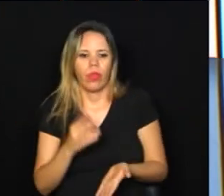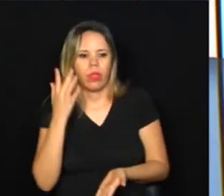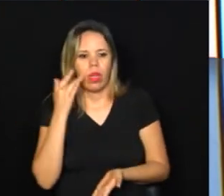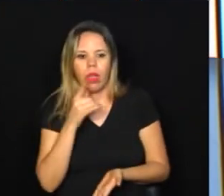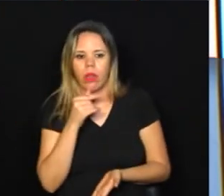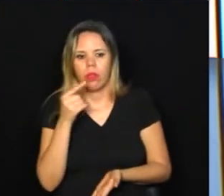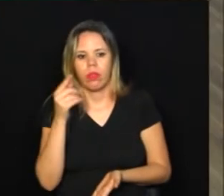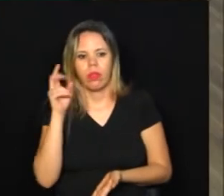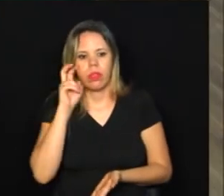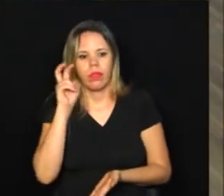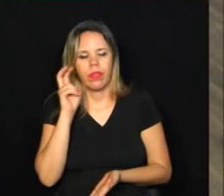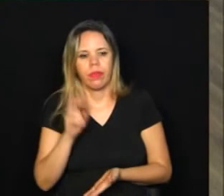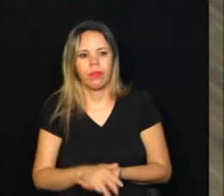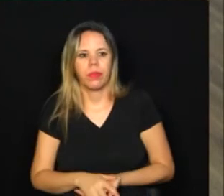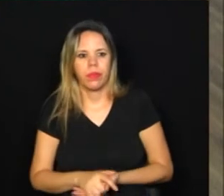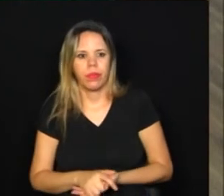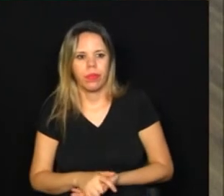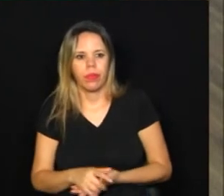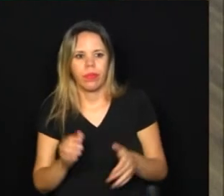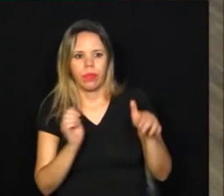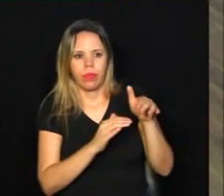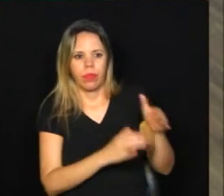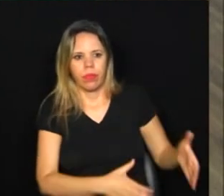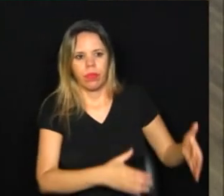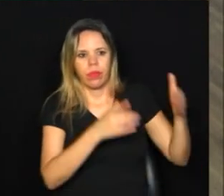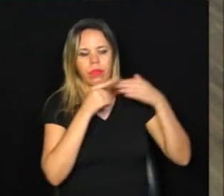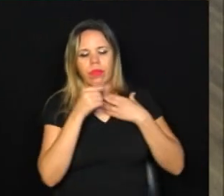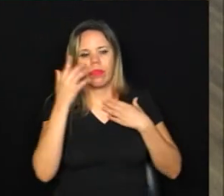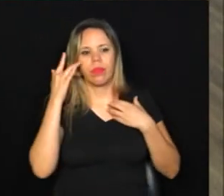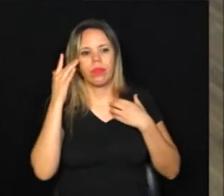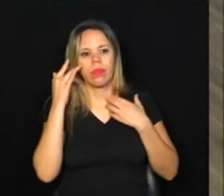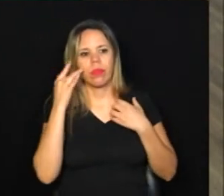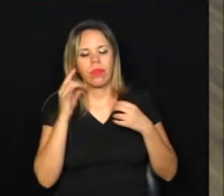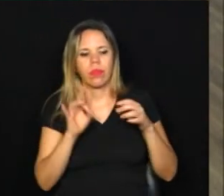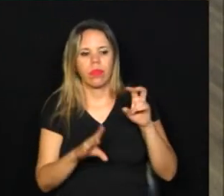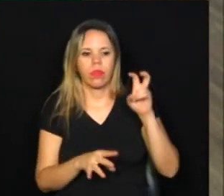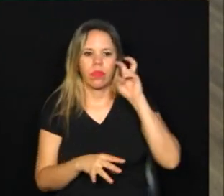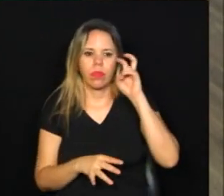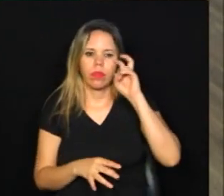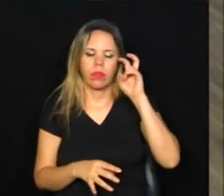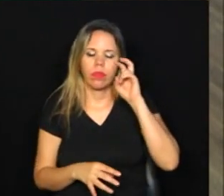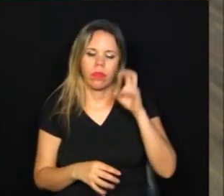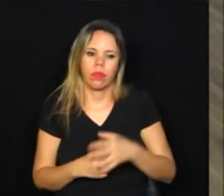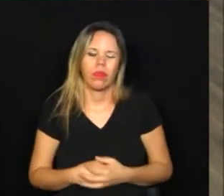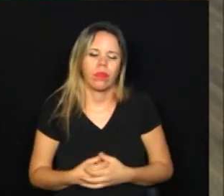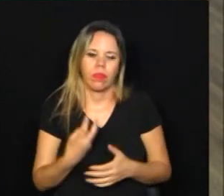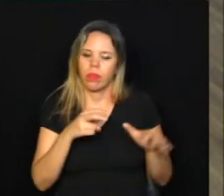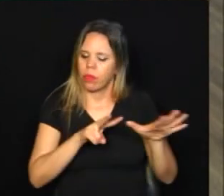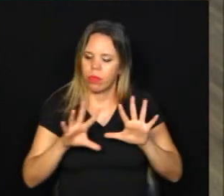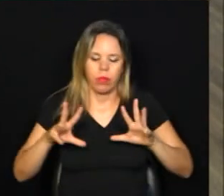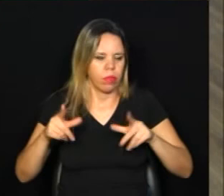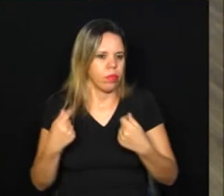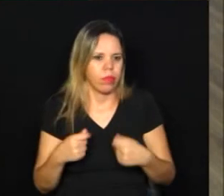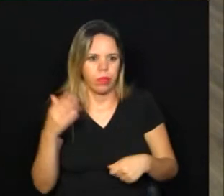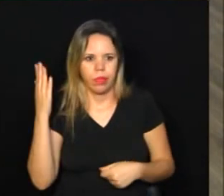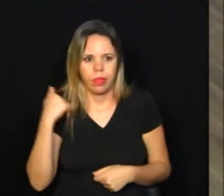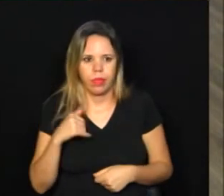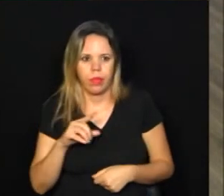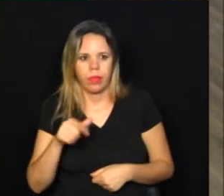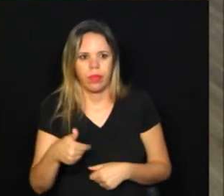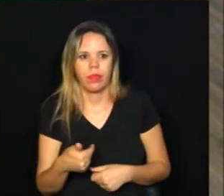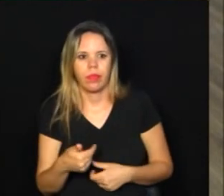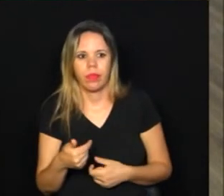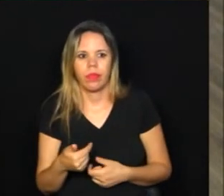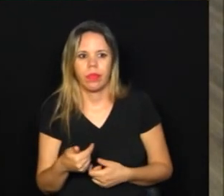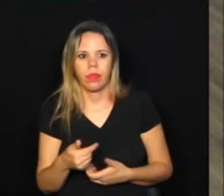na quinta-feira. Tem que fazer a reserva amanhã apenas para quinta-feira, não precisa reservar para a semana inteira, que a gente sabe o